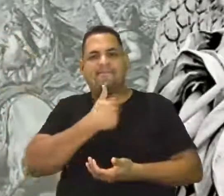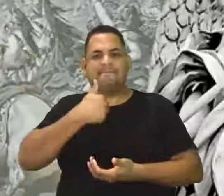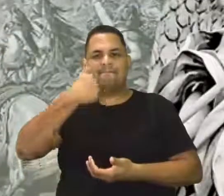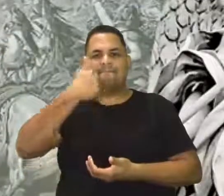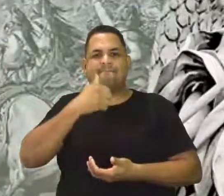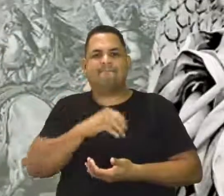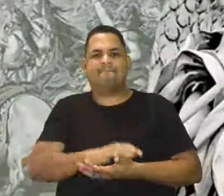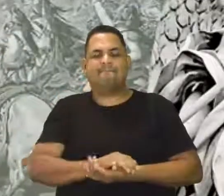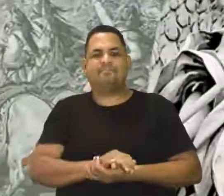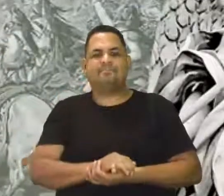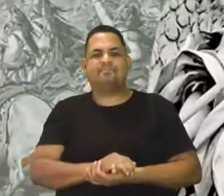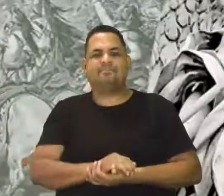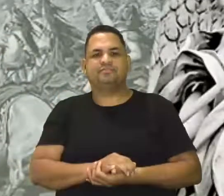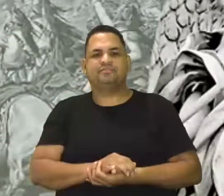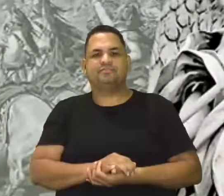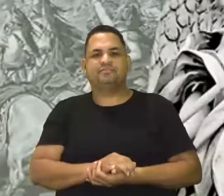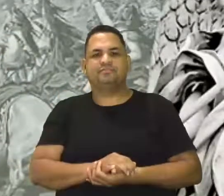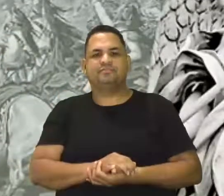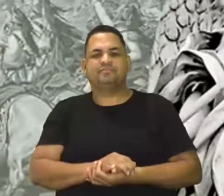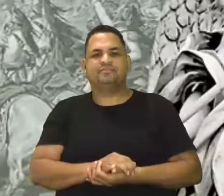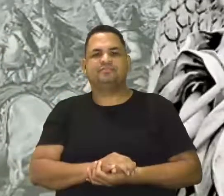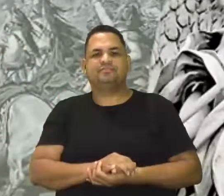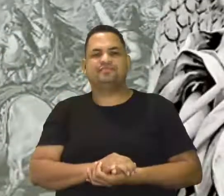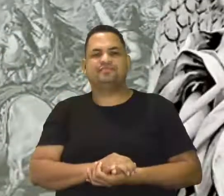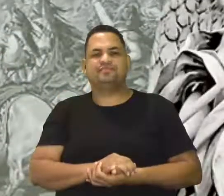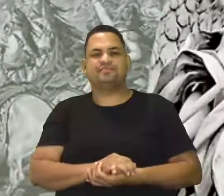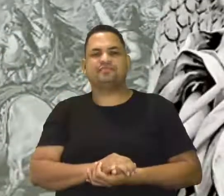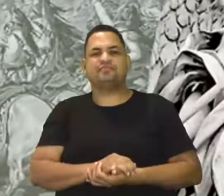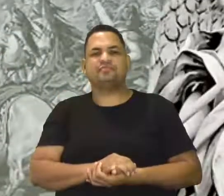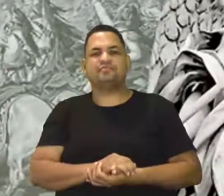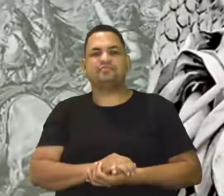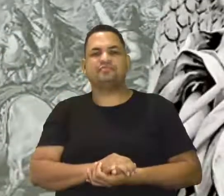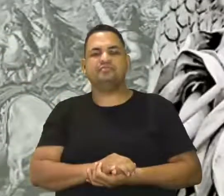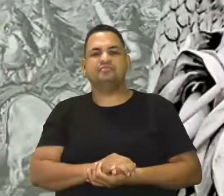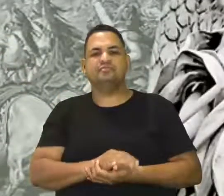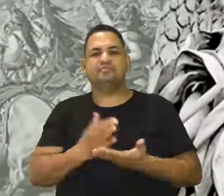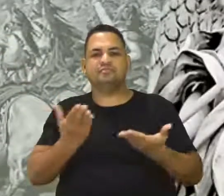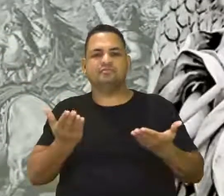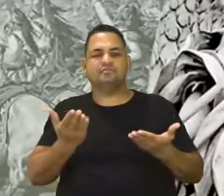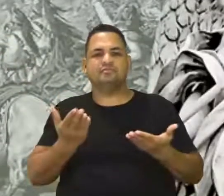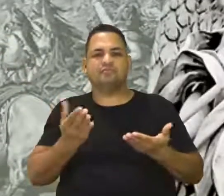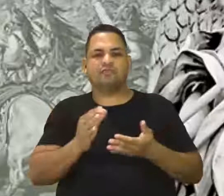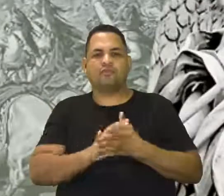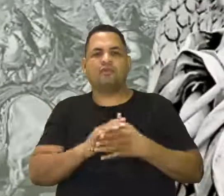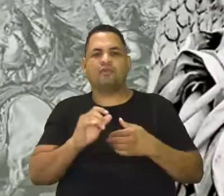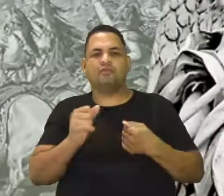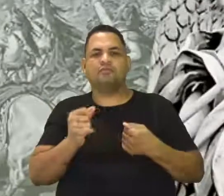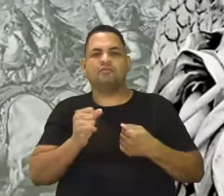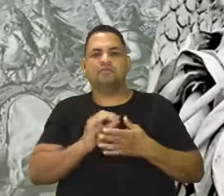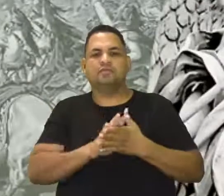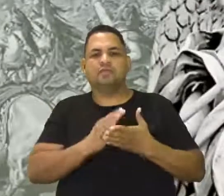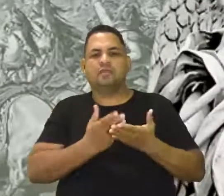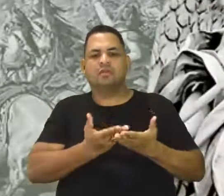pronto vou chamar agora sim e aí ali acabaram fazendo funeral Como